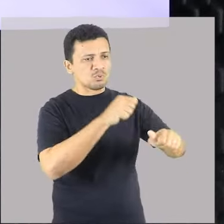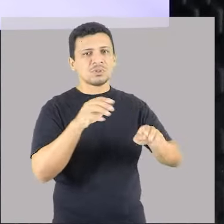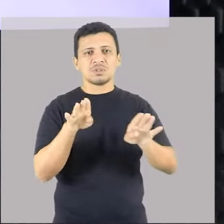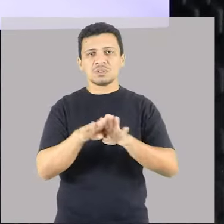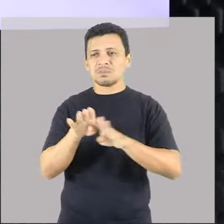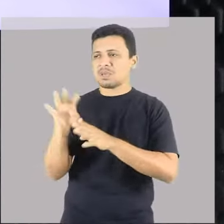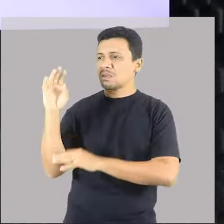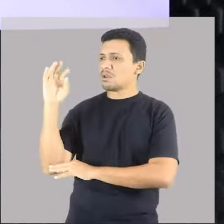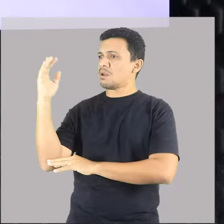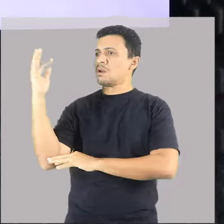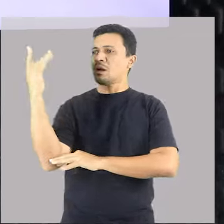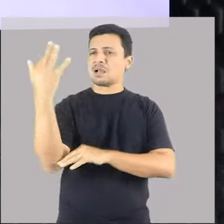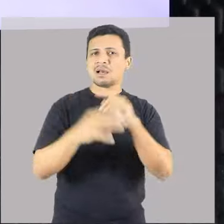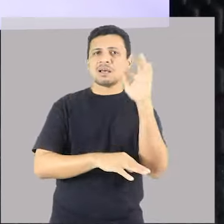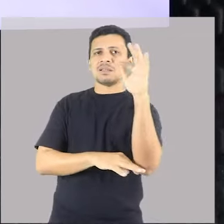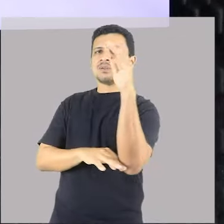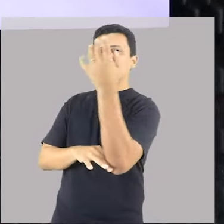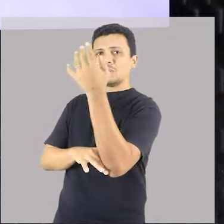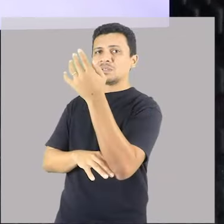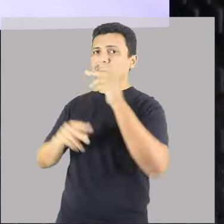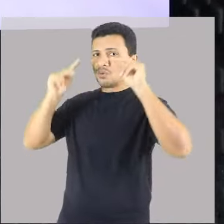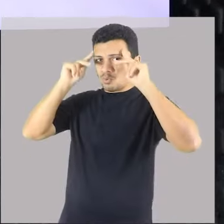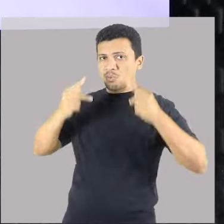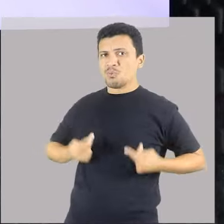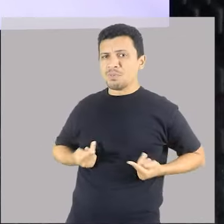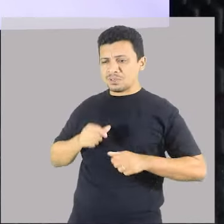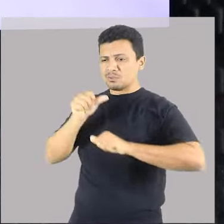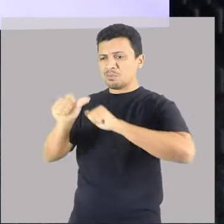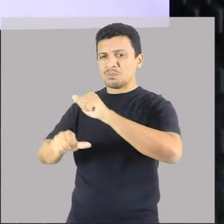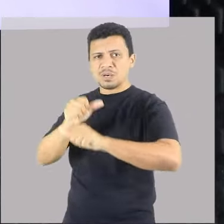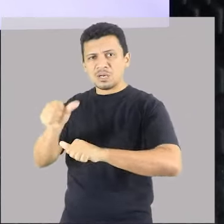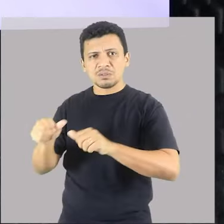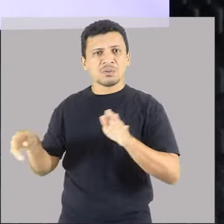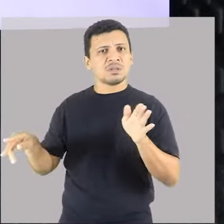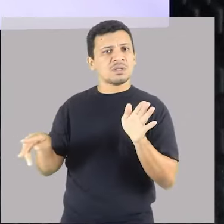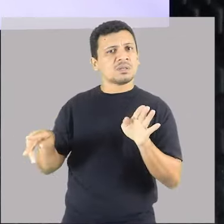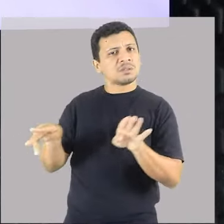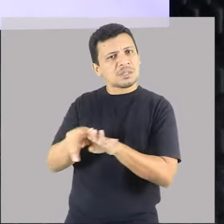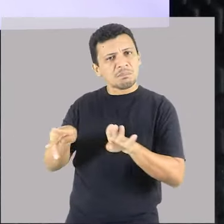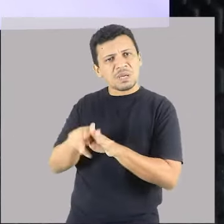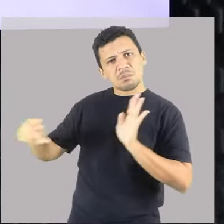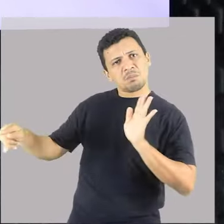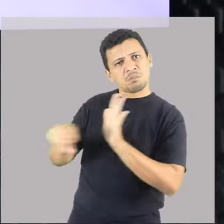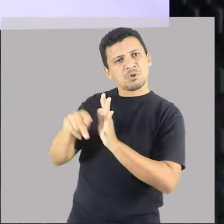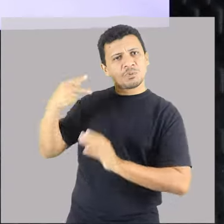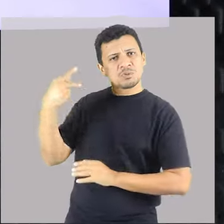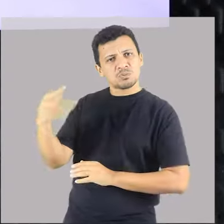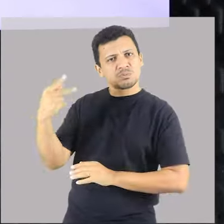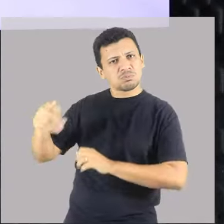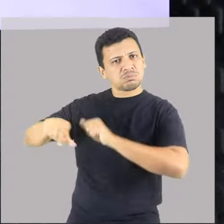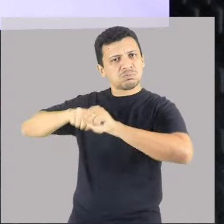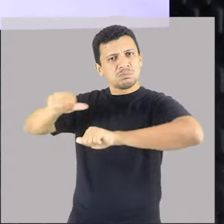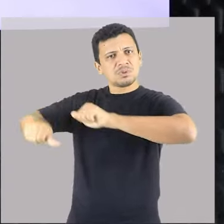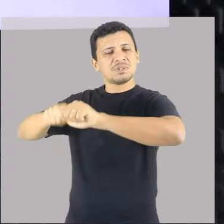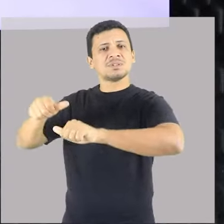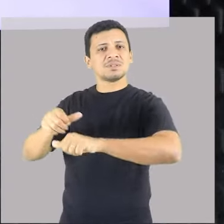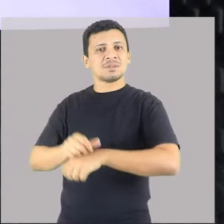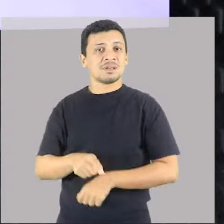né Ela é modificada tanto pelo homem como também de maneira natural então nós podemos assim chegar à conclusão